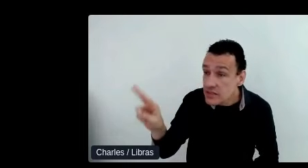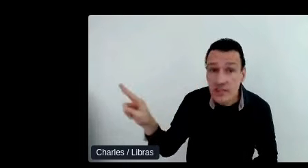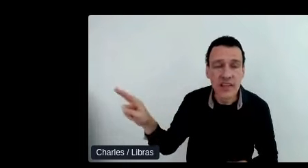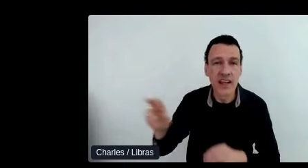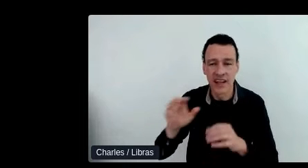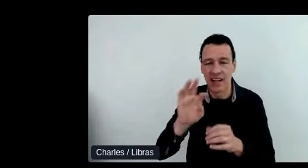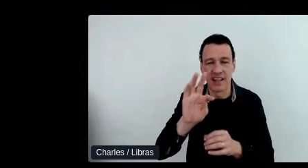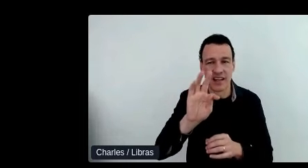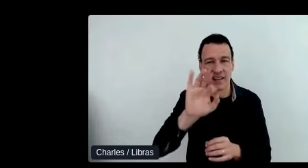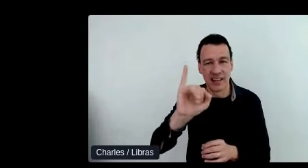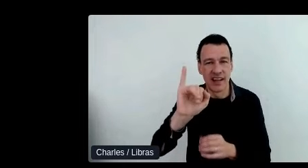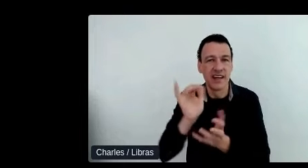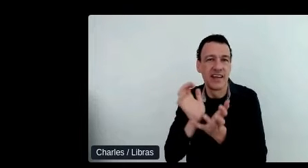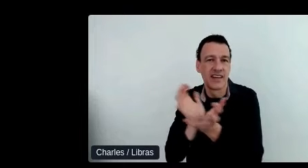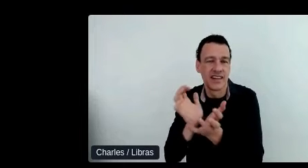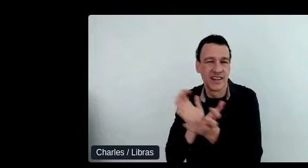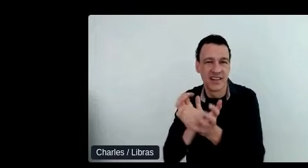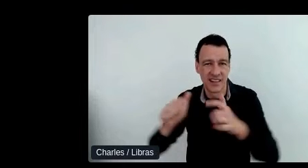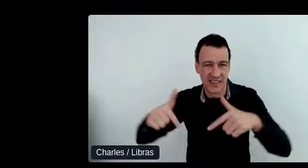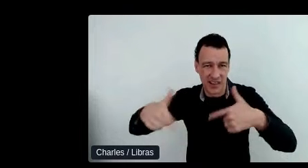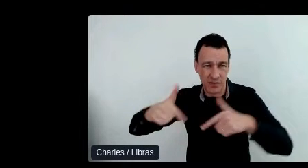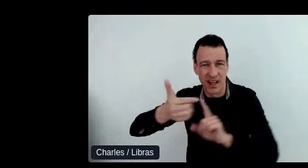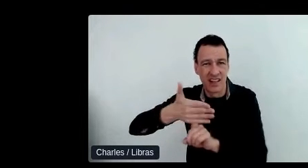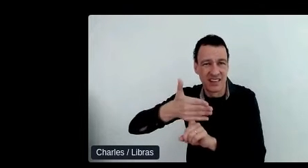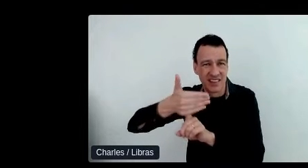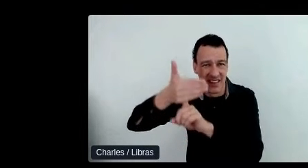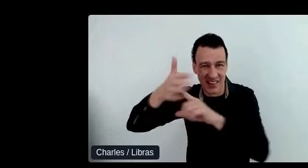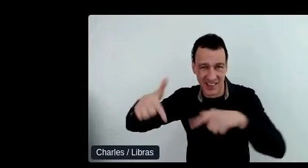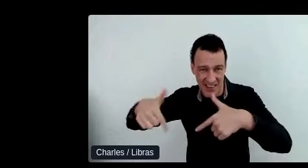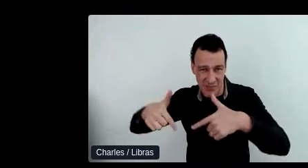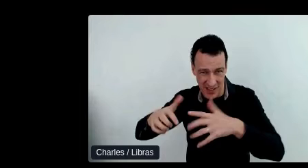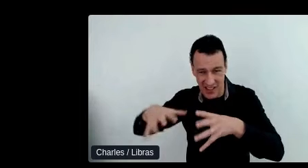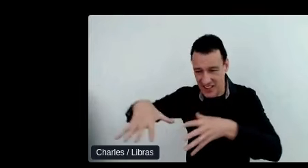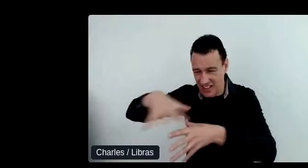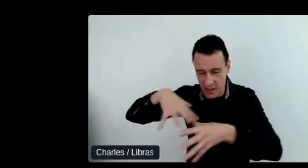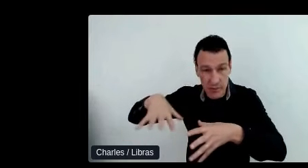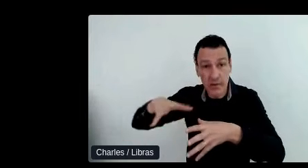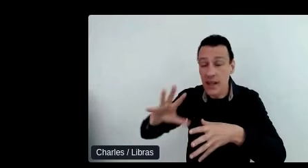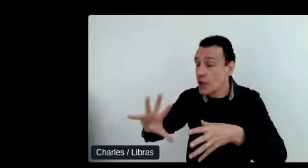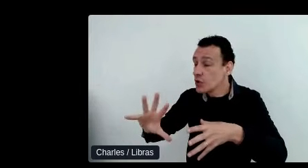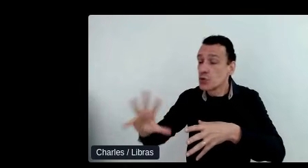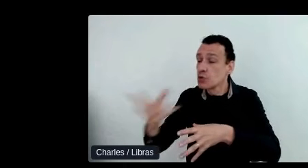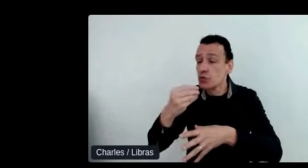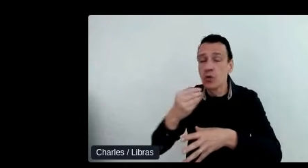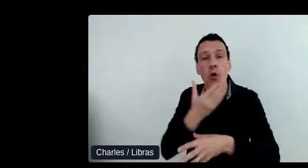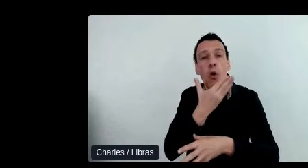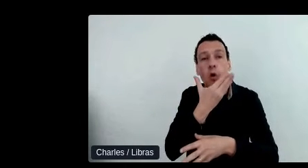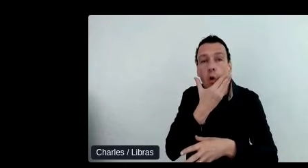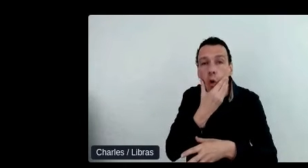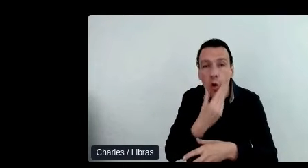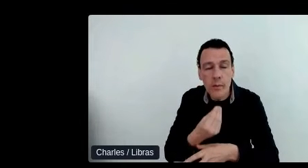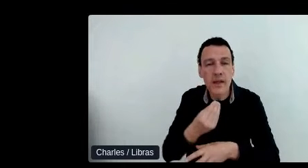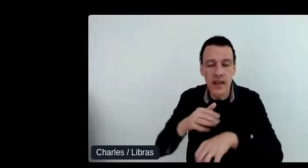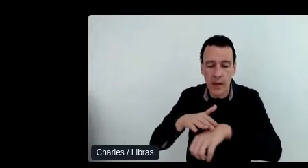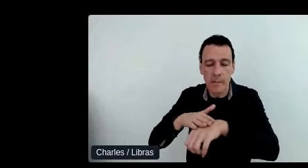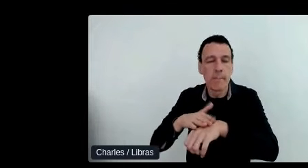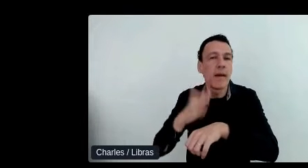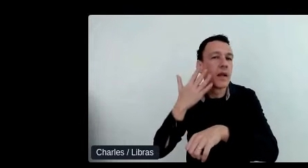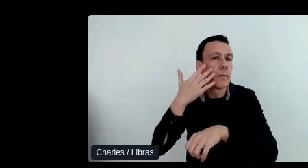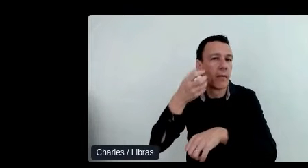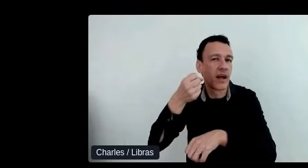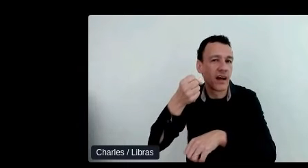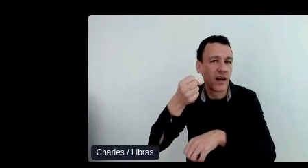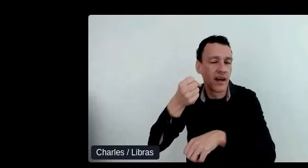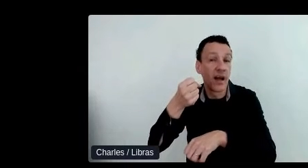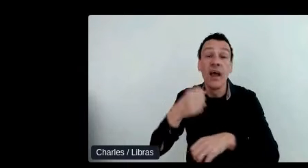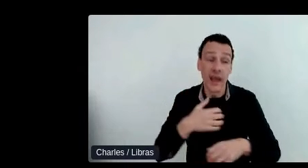minha percepção, enquanto colaborador, também homem, provavelmente, nesse caso, eu